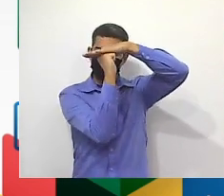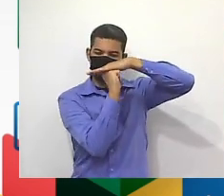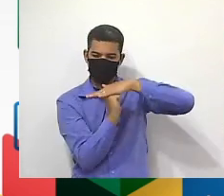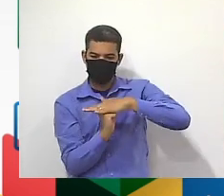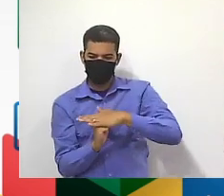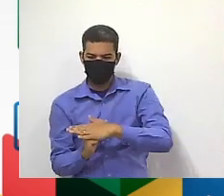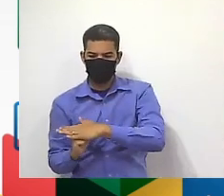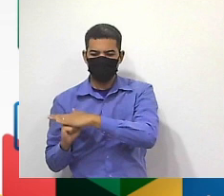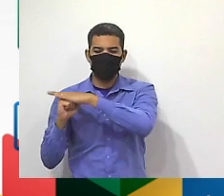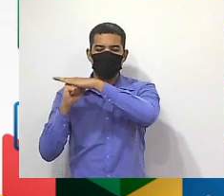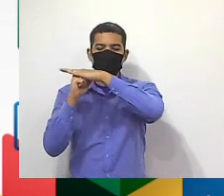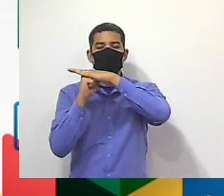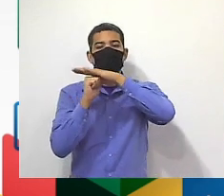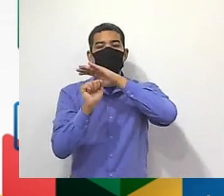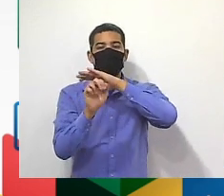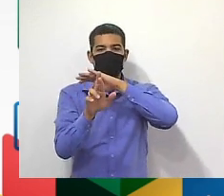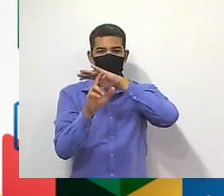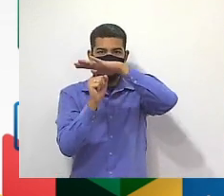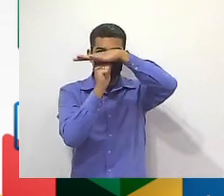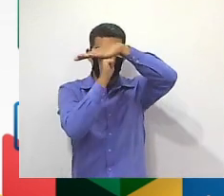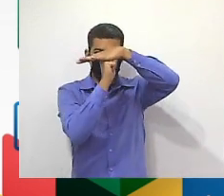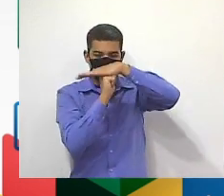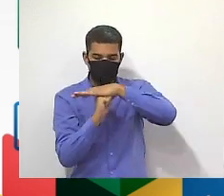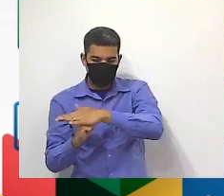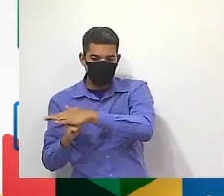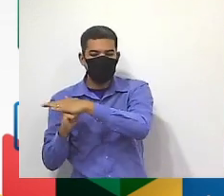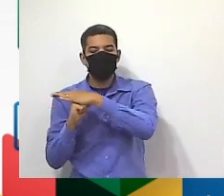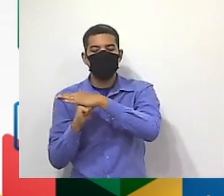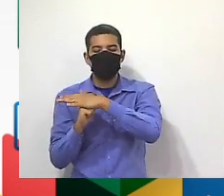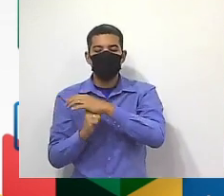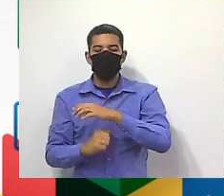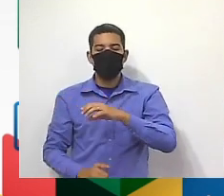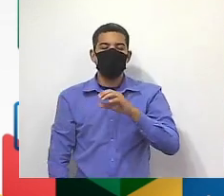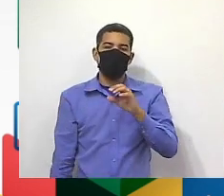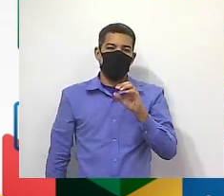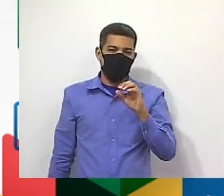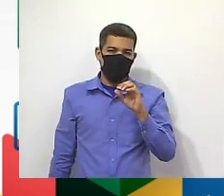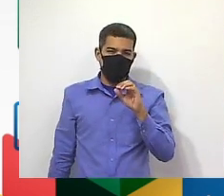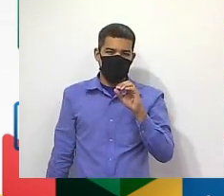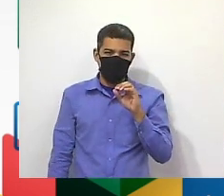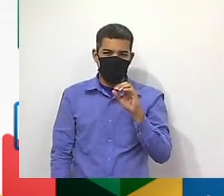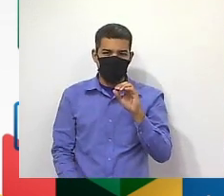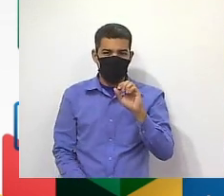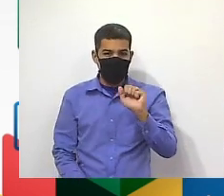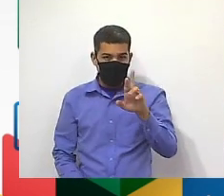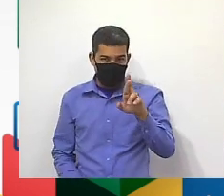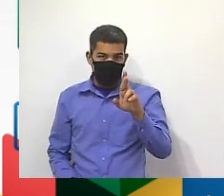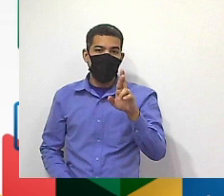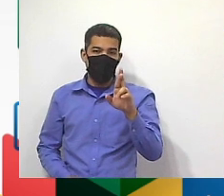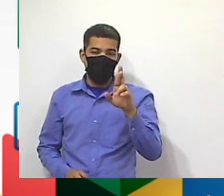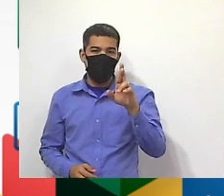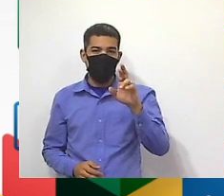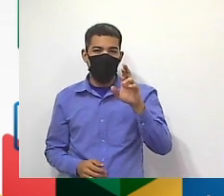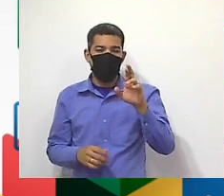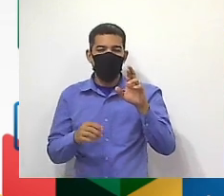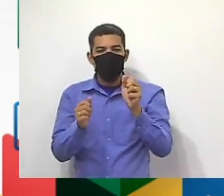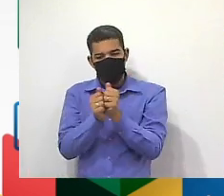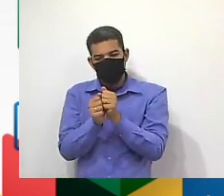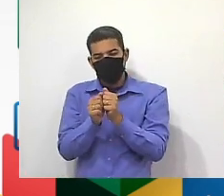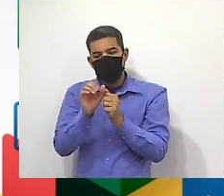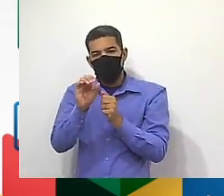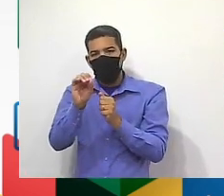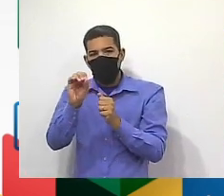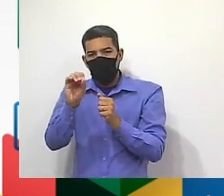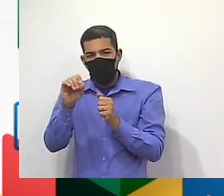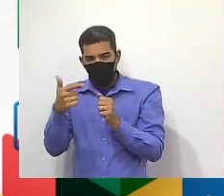aí ocorre a aspiração. O gás oxigênio, ou melhor, o ar com o gás oxigênio vai entrar